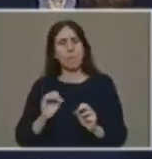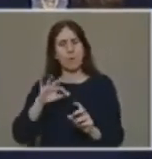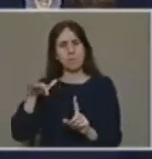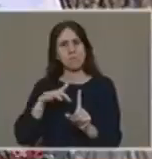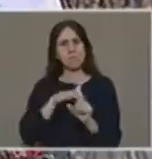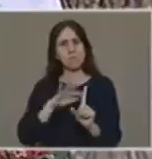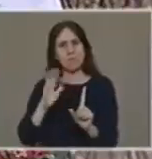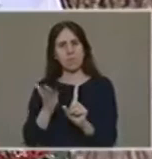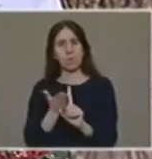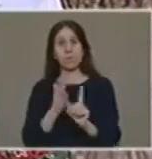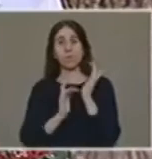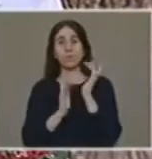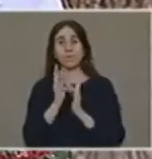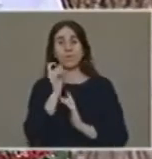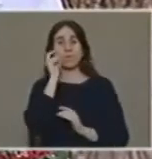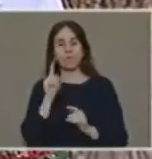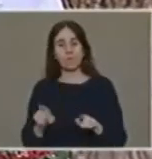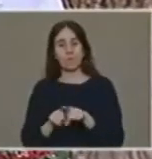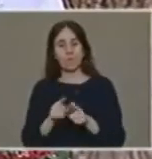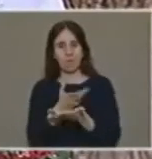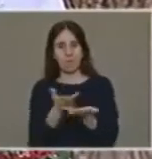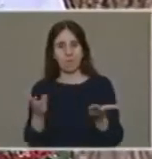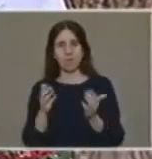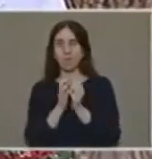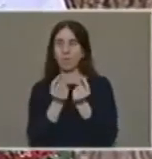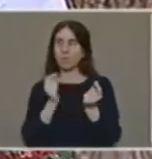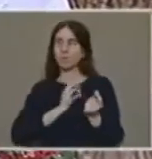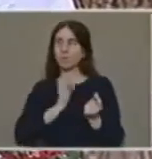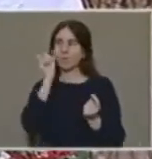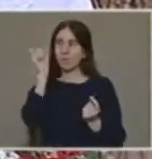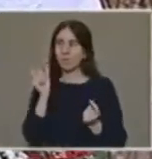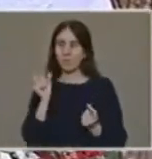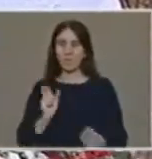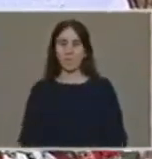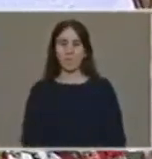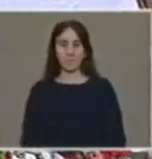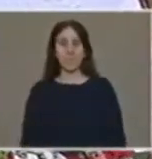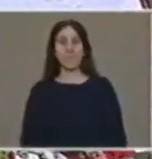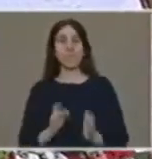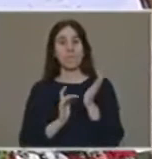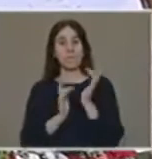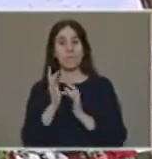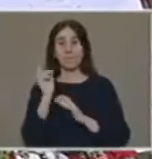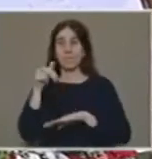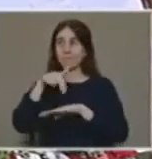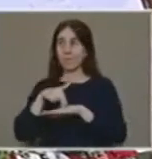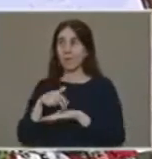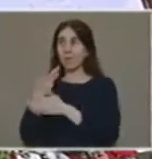por aqueles de quem Jesus se fez igual, oremos ao Senhor. Cristo ressuscitado,